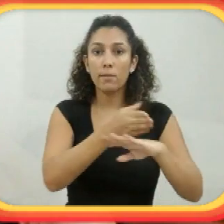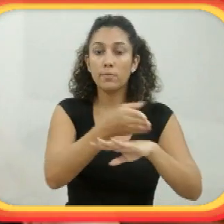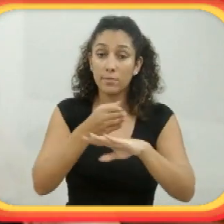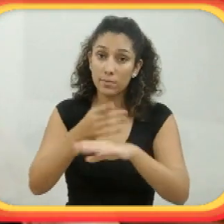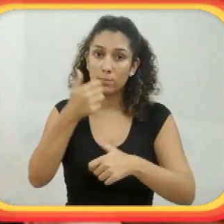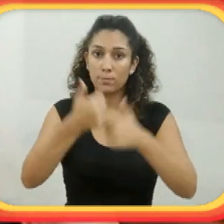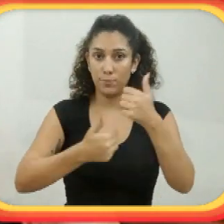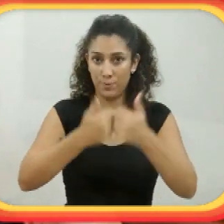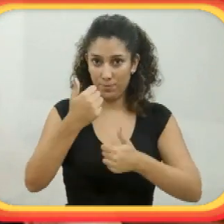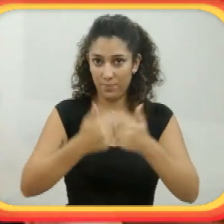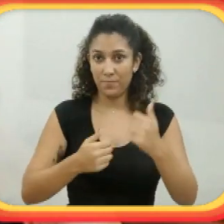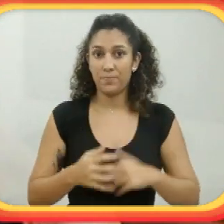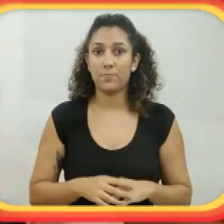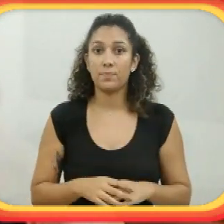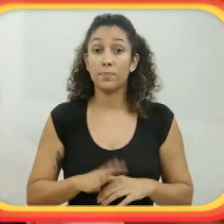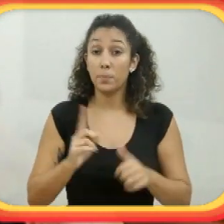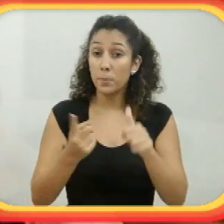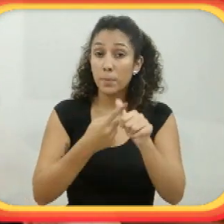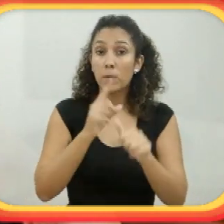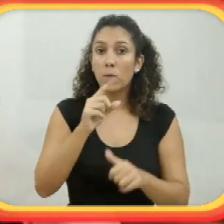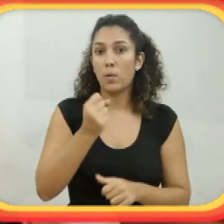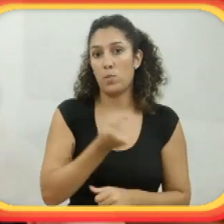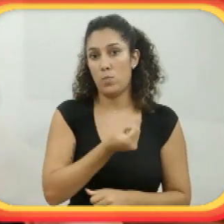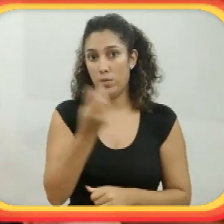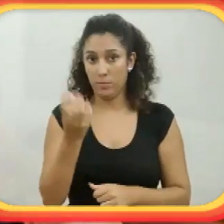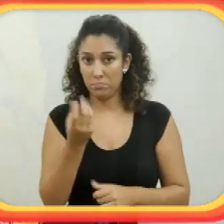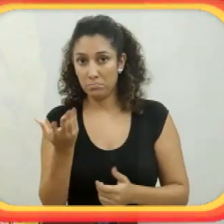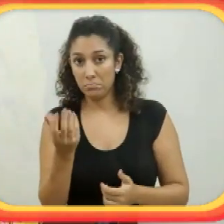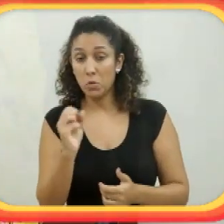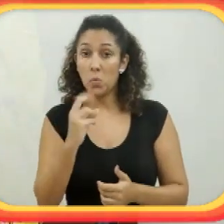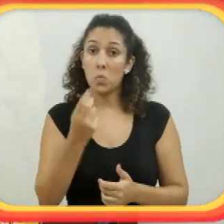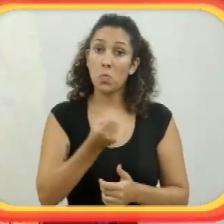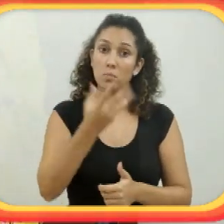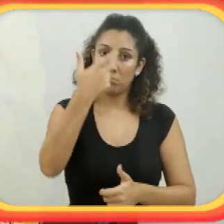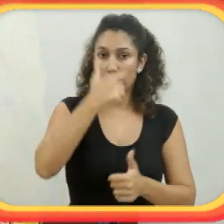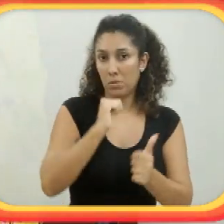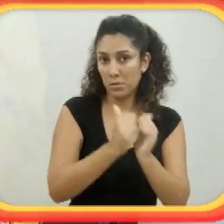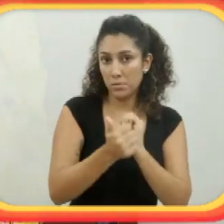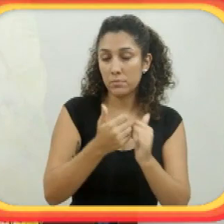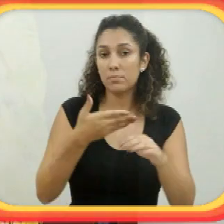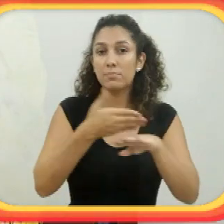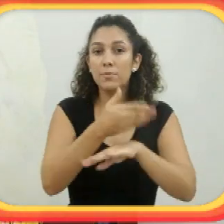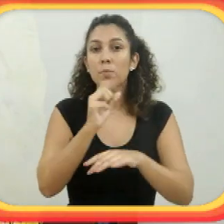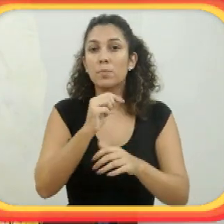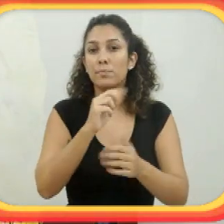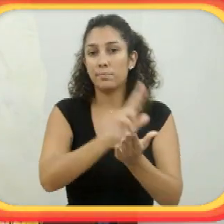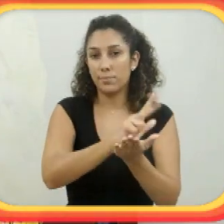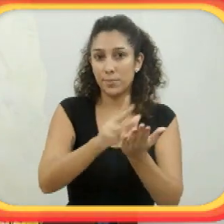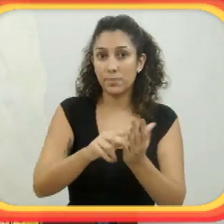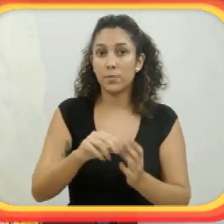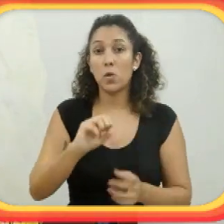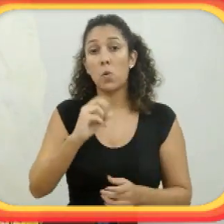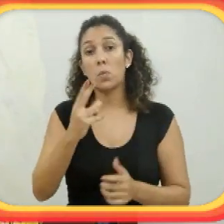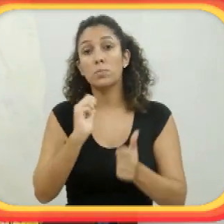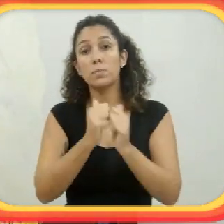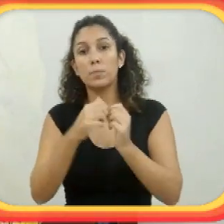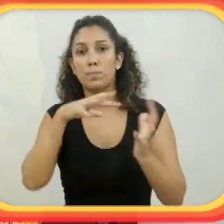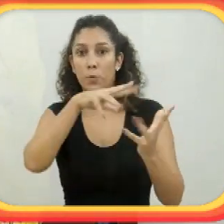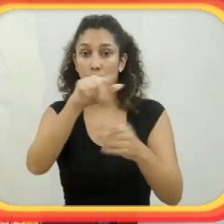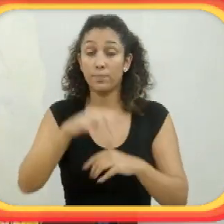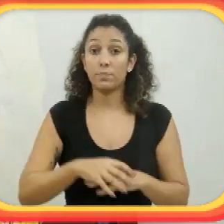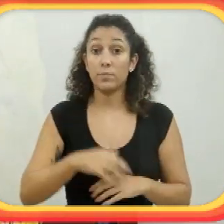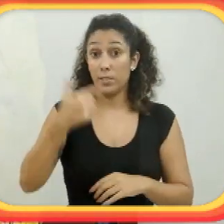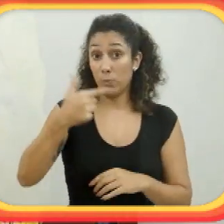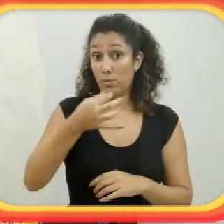critério para escolhas de modalidades para entrar nos Jogos. Primeiro, é a quantidade, ou seja, o número de atletas que praticam